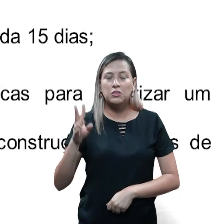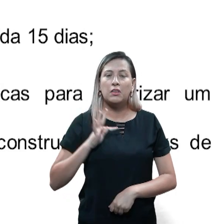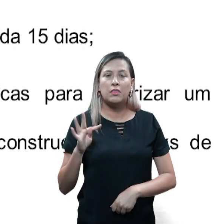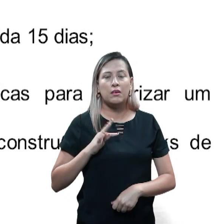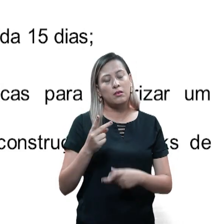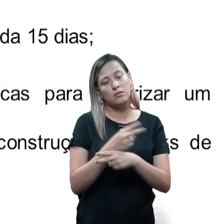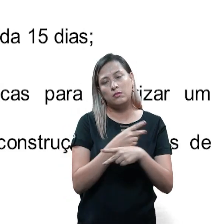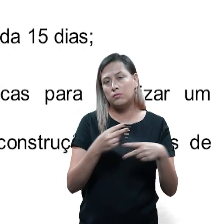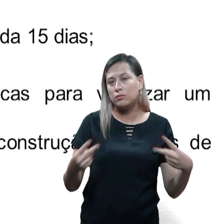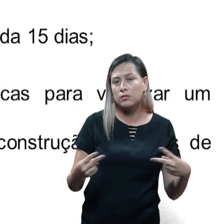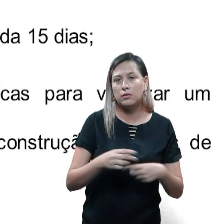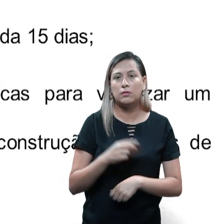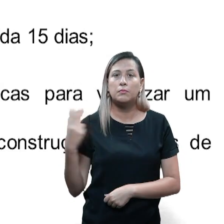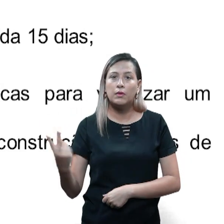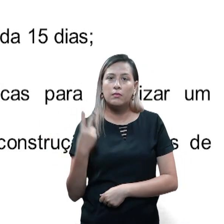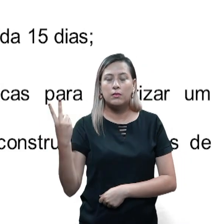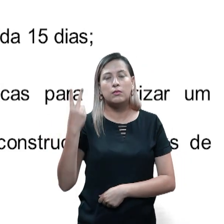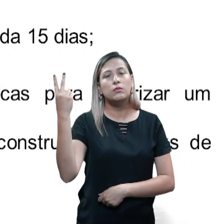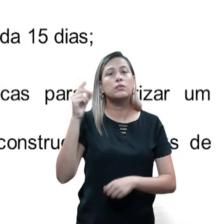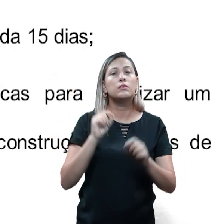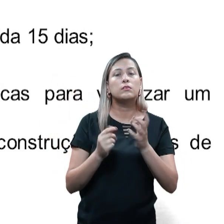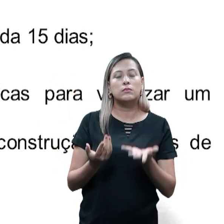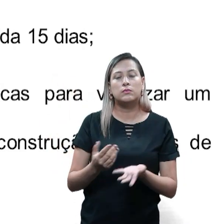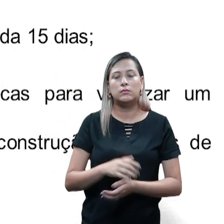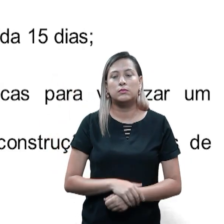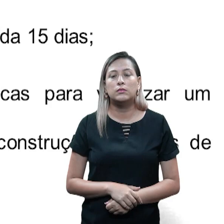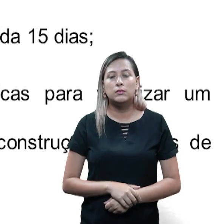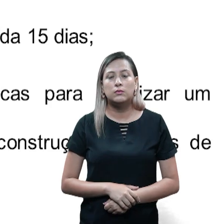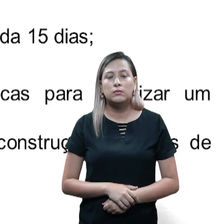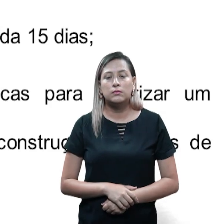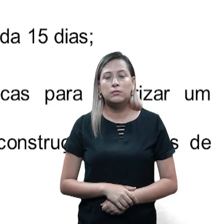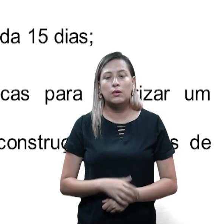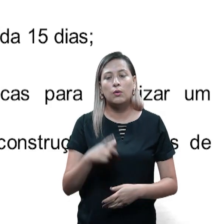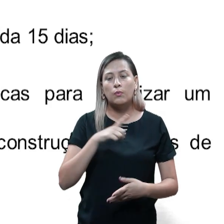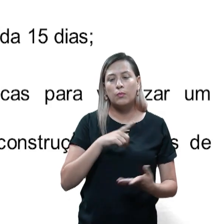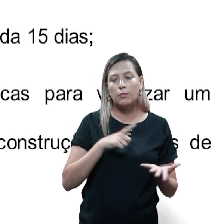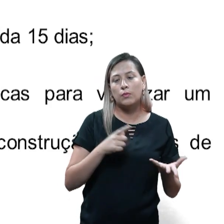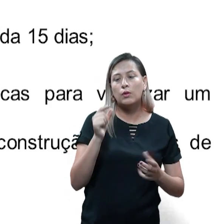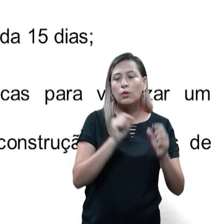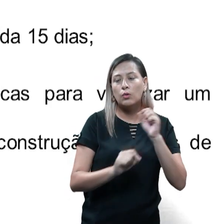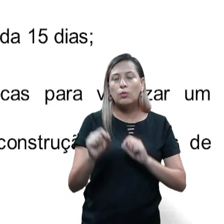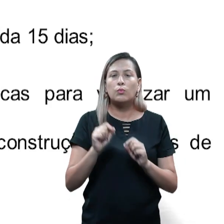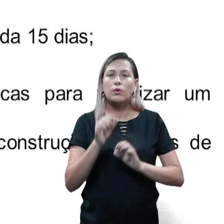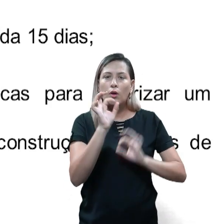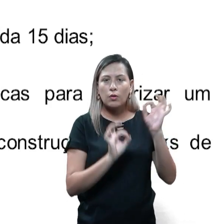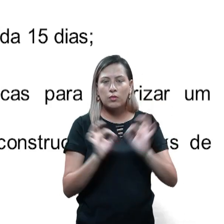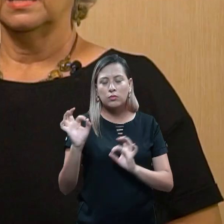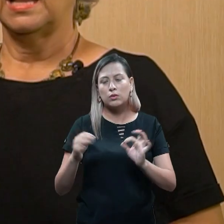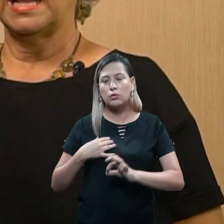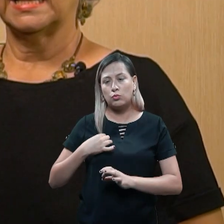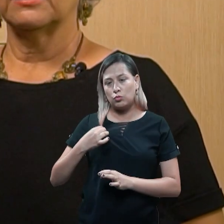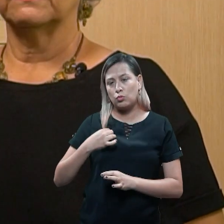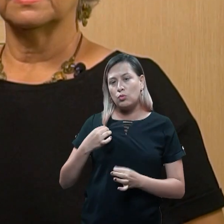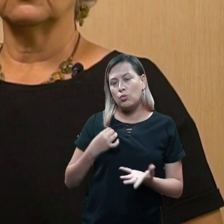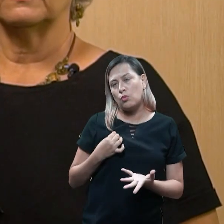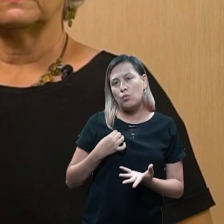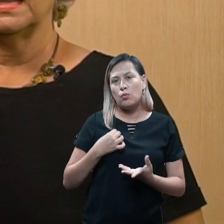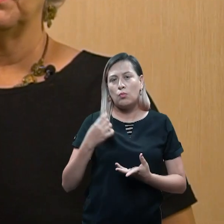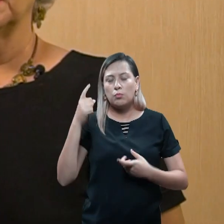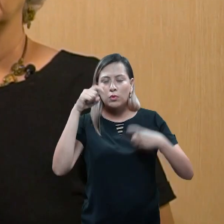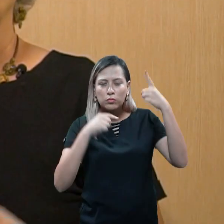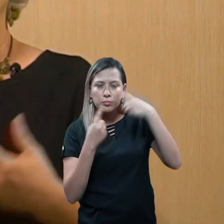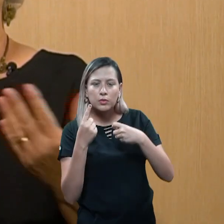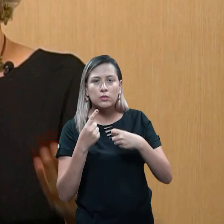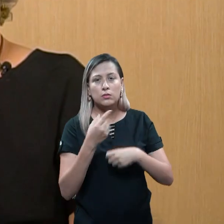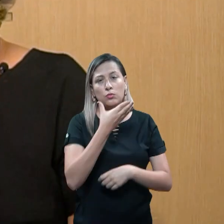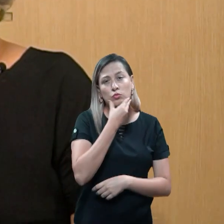técnicas para valorizar um importante elemento quando se fala em estilo, construção de looks de homens e mulheres, acreditando